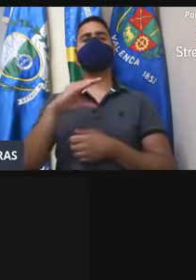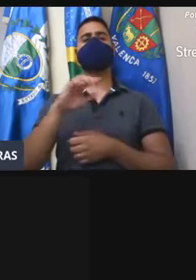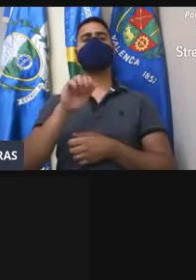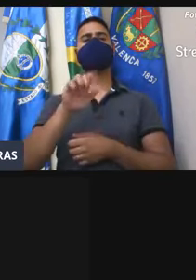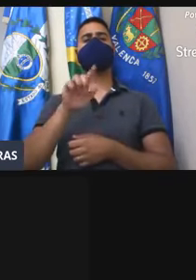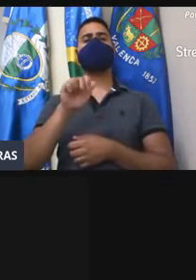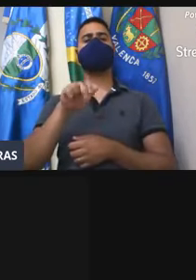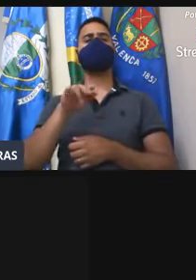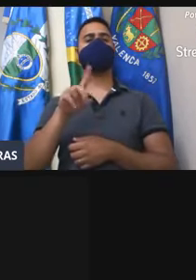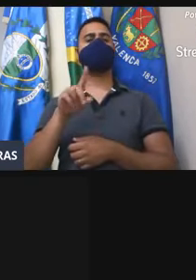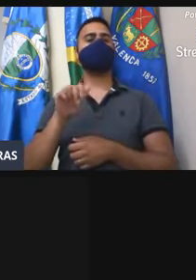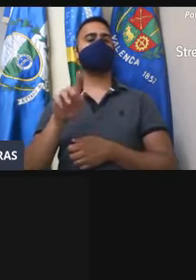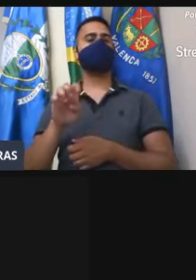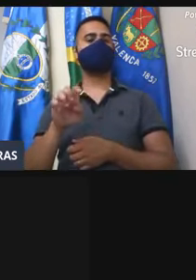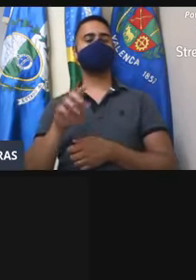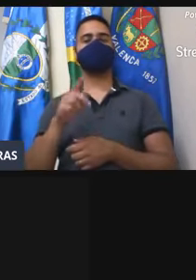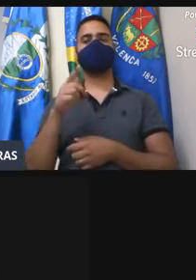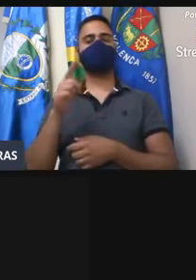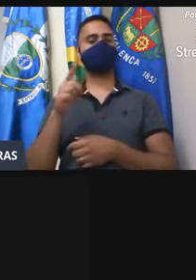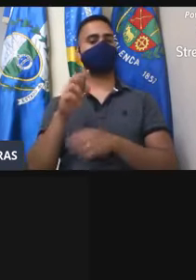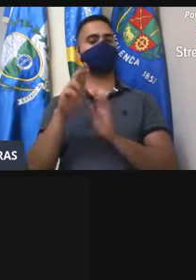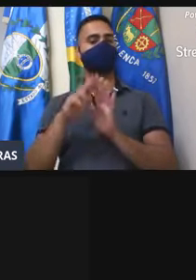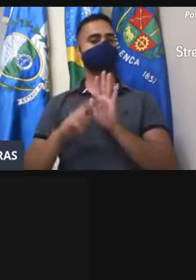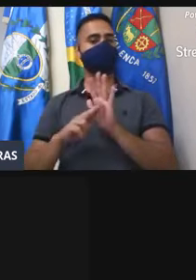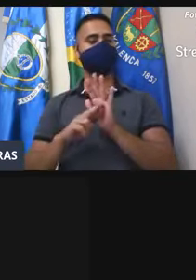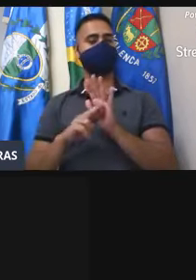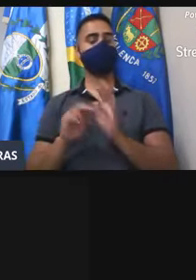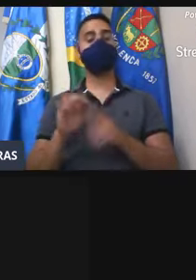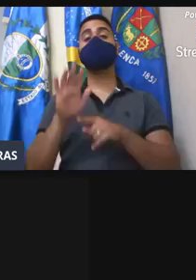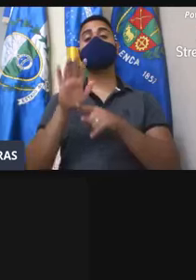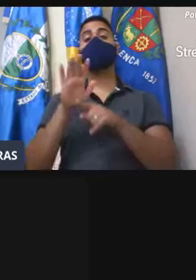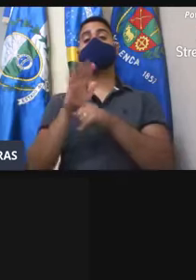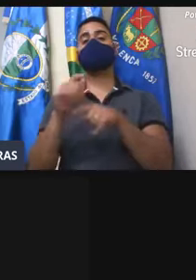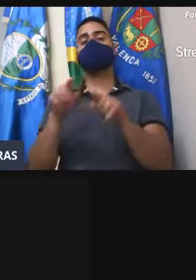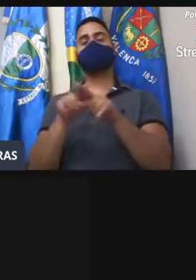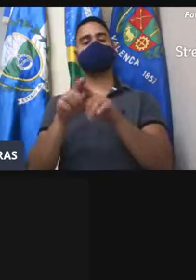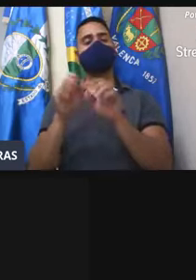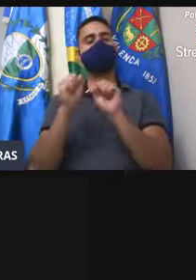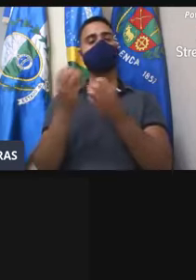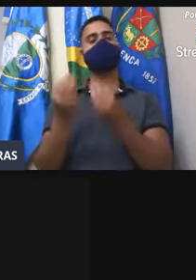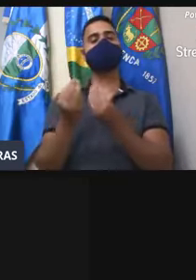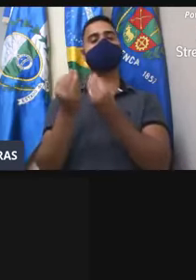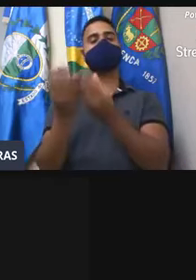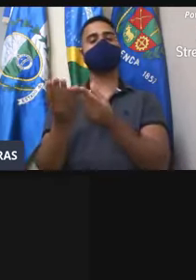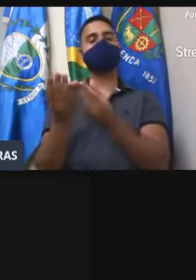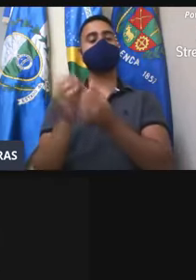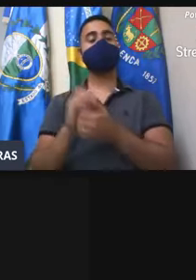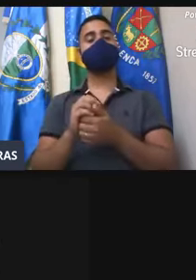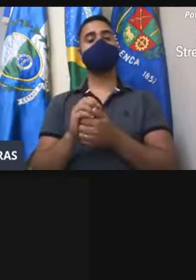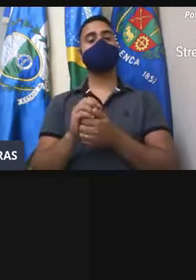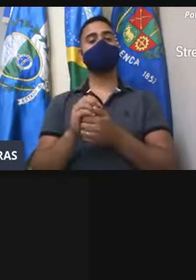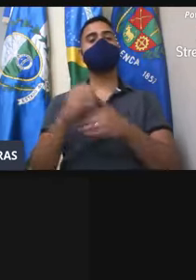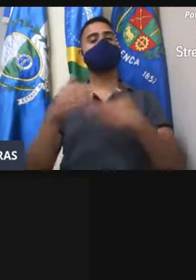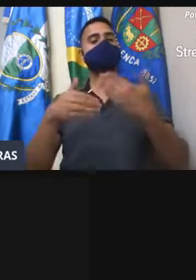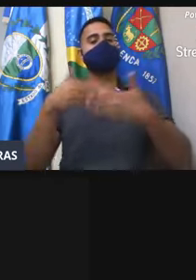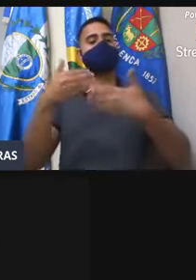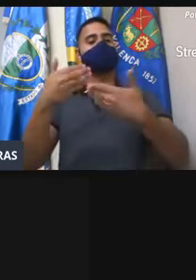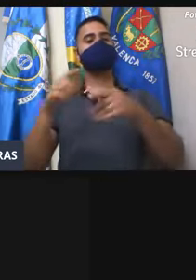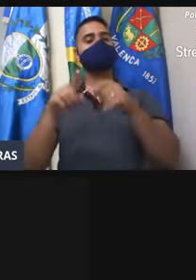critério não será considerado. Os benefícios eventuais poderão ser concedidos cumulativamente.